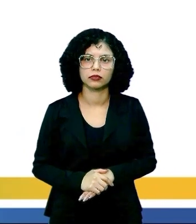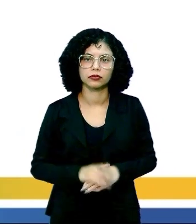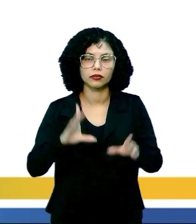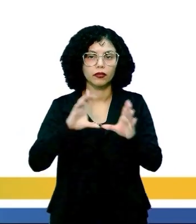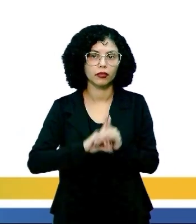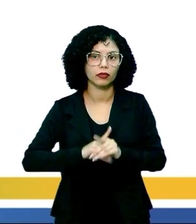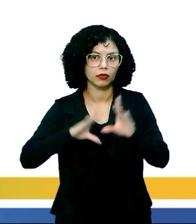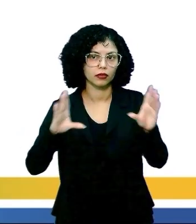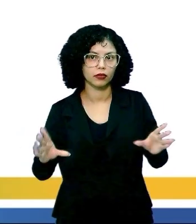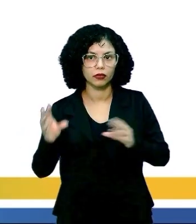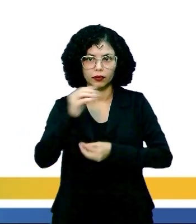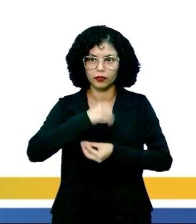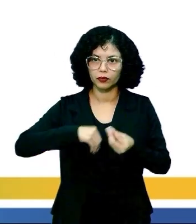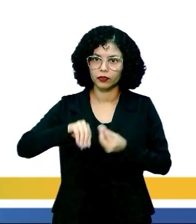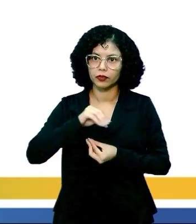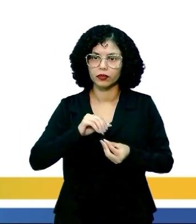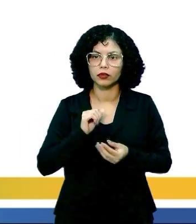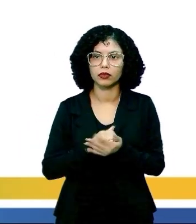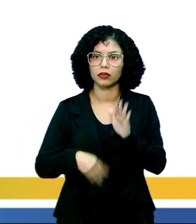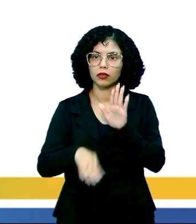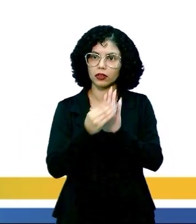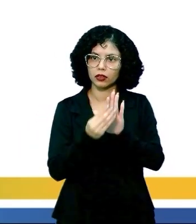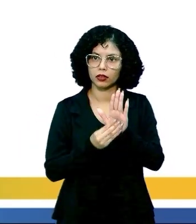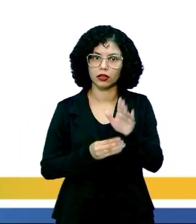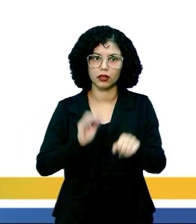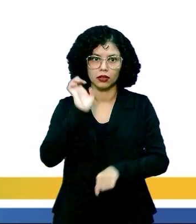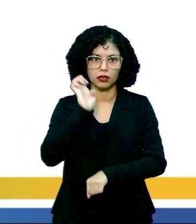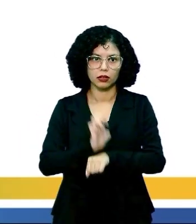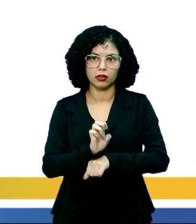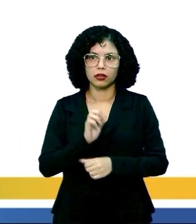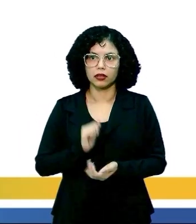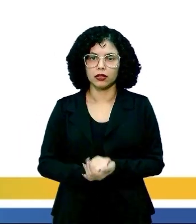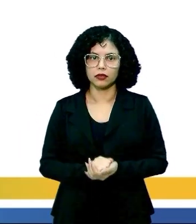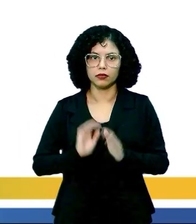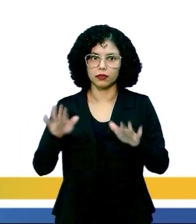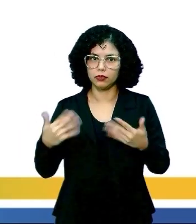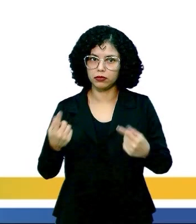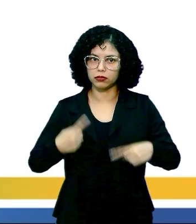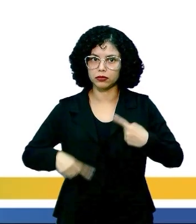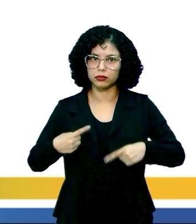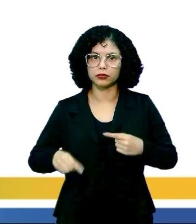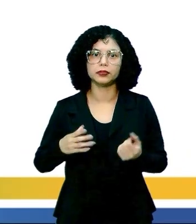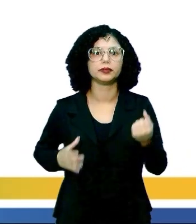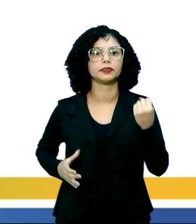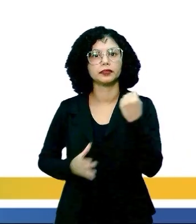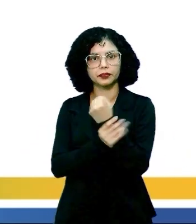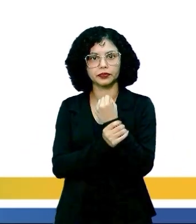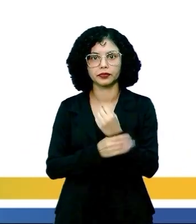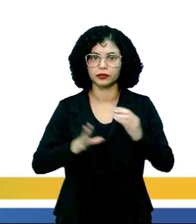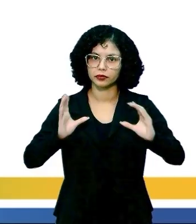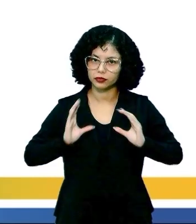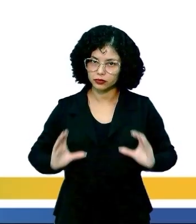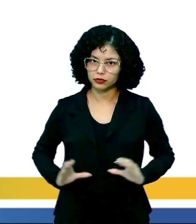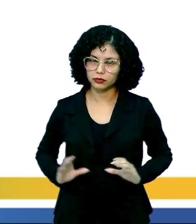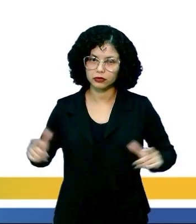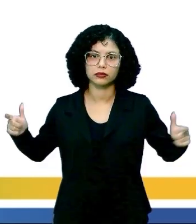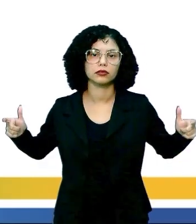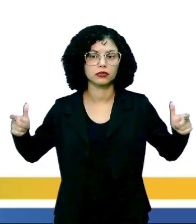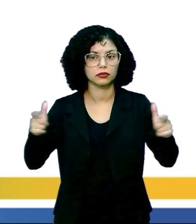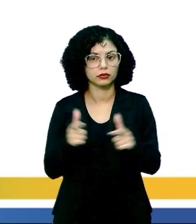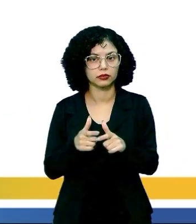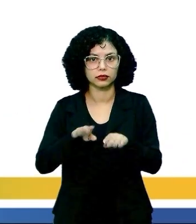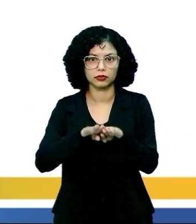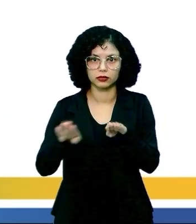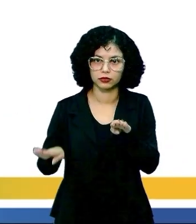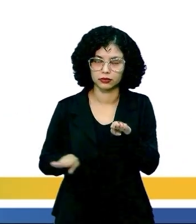civilizatório. A democracia envolve um modelo de Estado no qual políticas protegem os